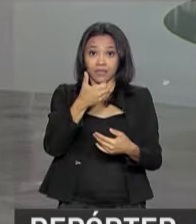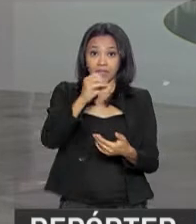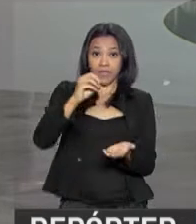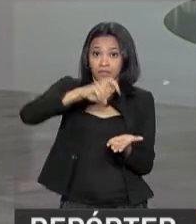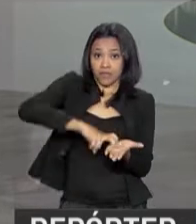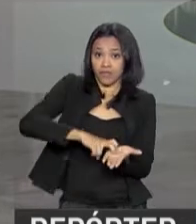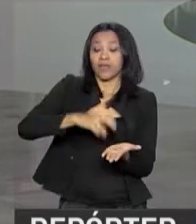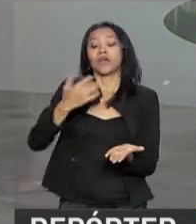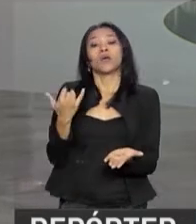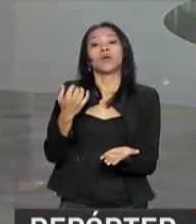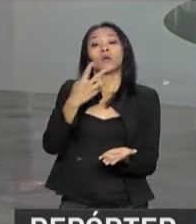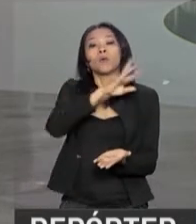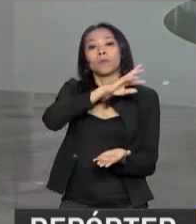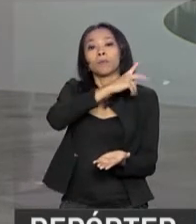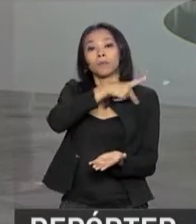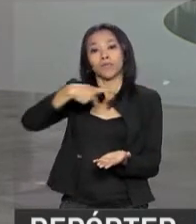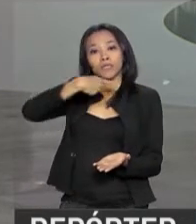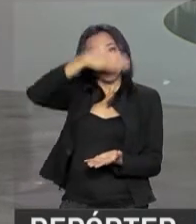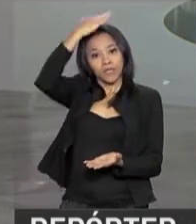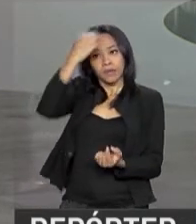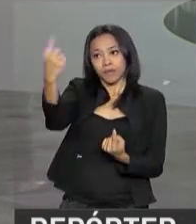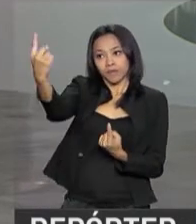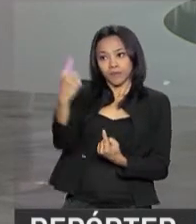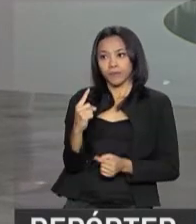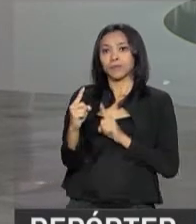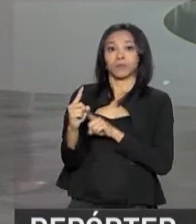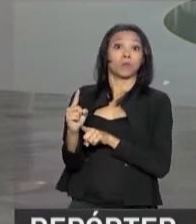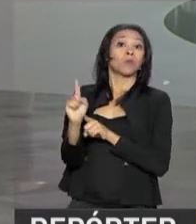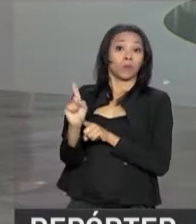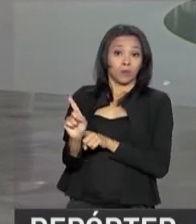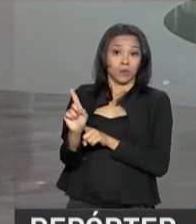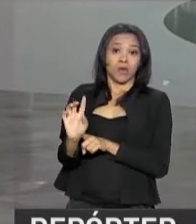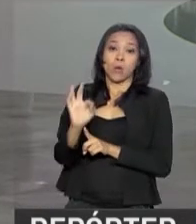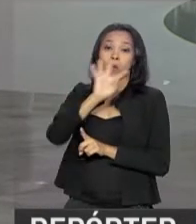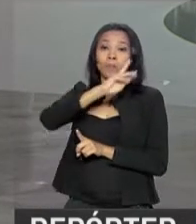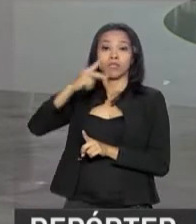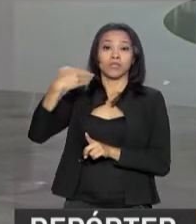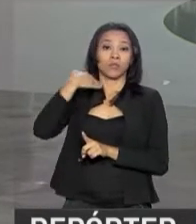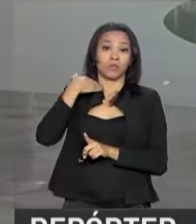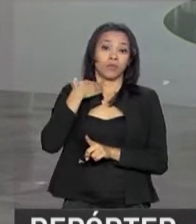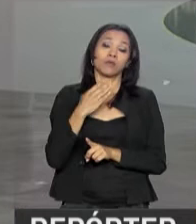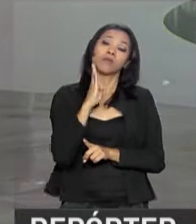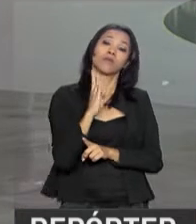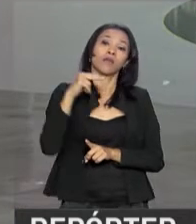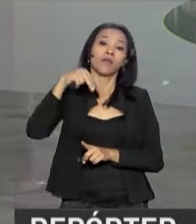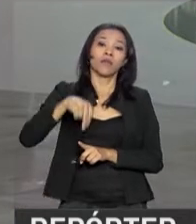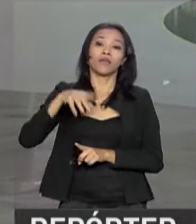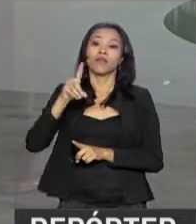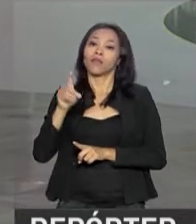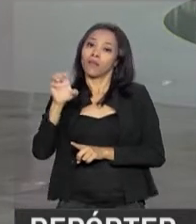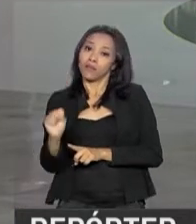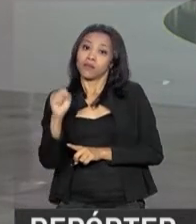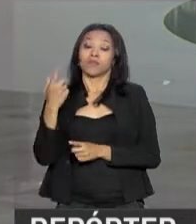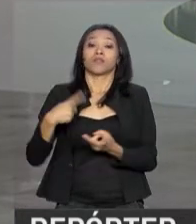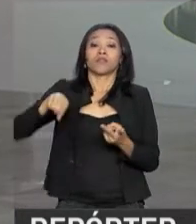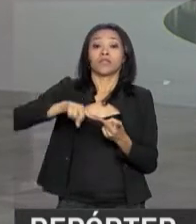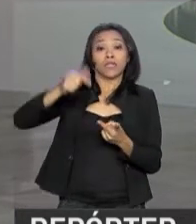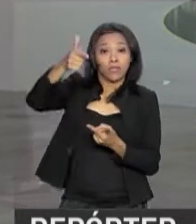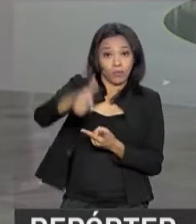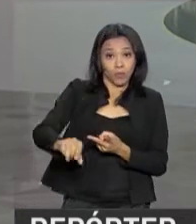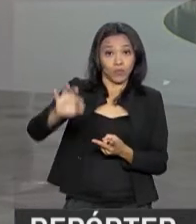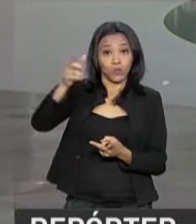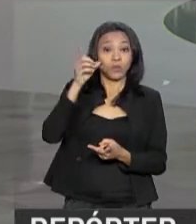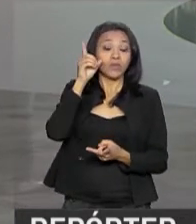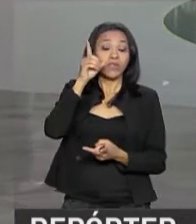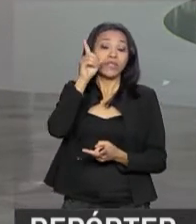Temer recebe aqui no Palácio do Planalto o presidente do BNDES, Diogo Oliveira. Em seguida, o encontro será com o deputado federal